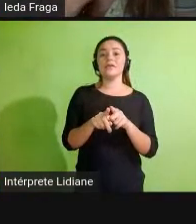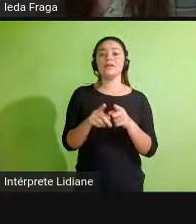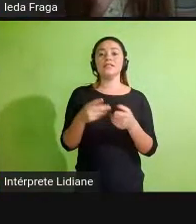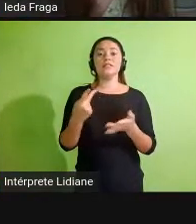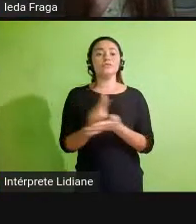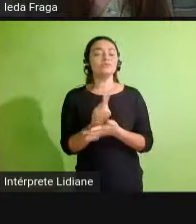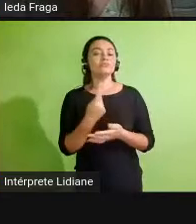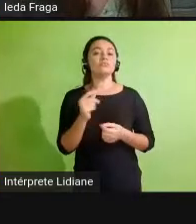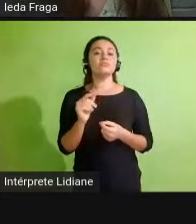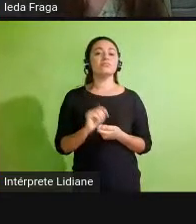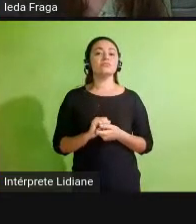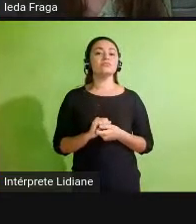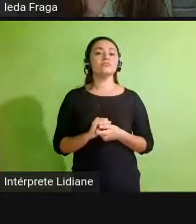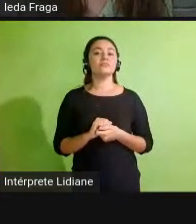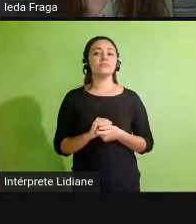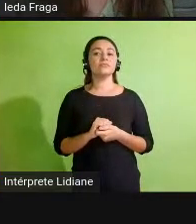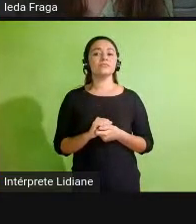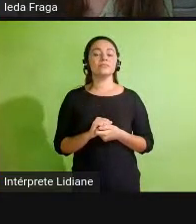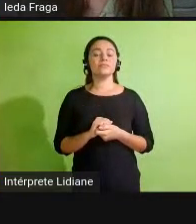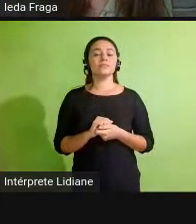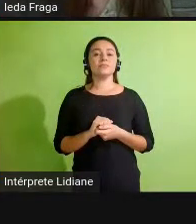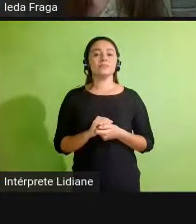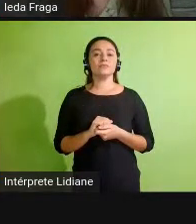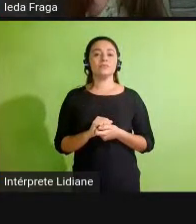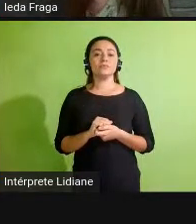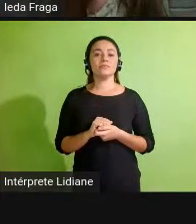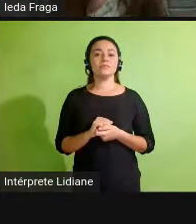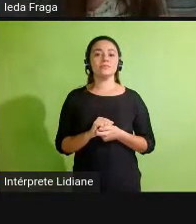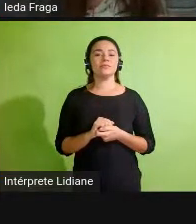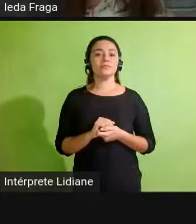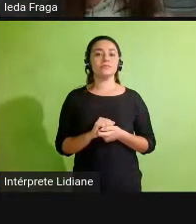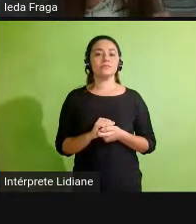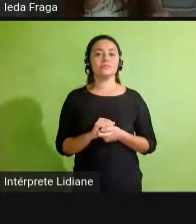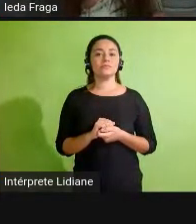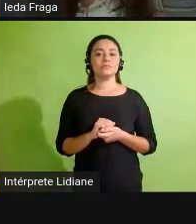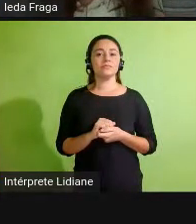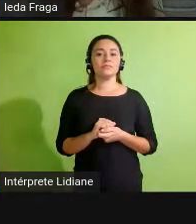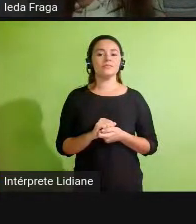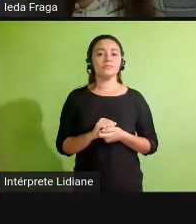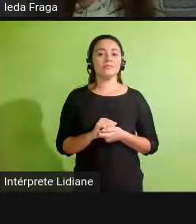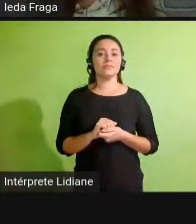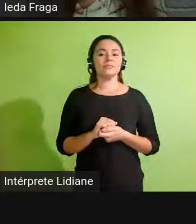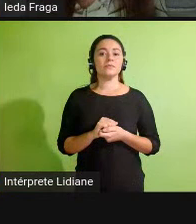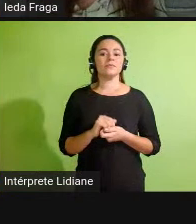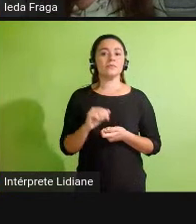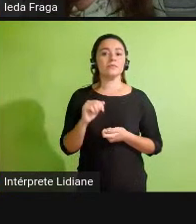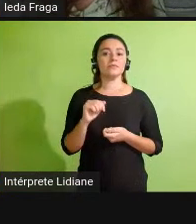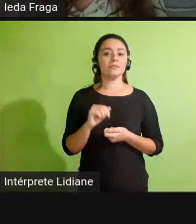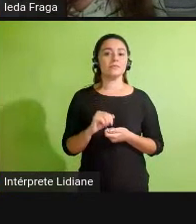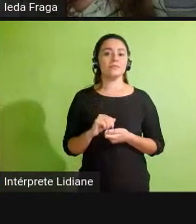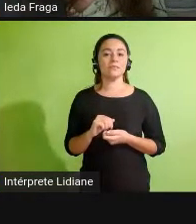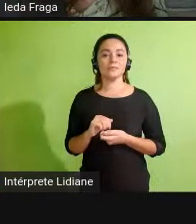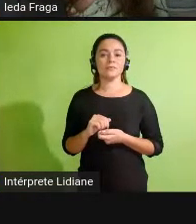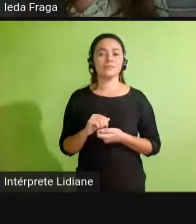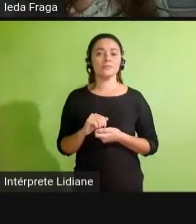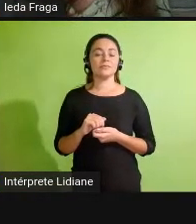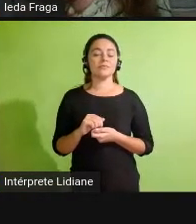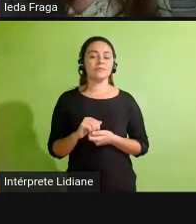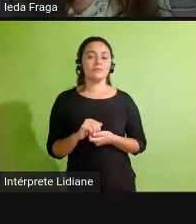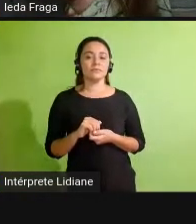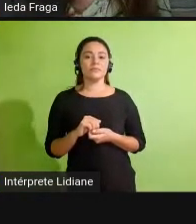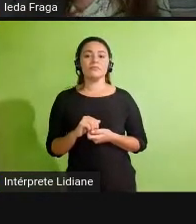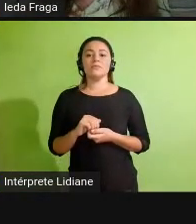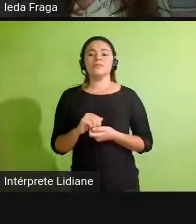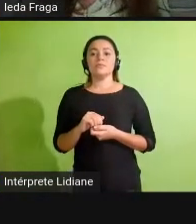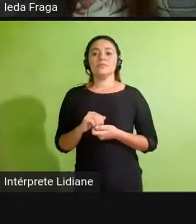vida. Alguns dizem que foi poliomielite, mas muitos pesquisadores acreditam que Frida nasceu com espinha bífida, uma condição que afeta